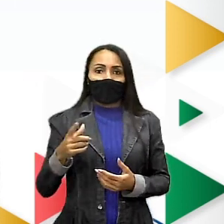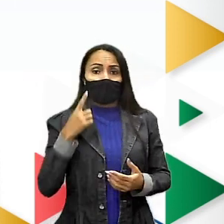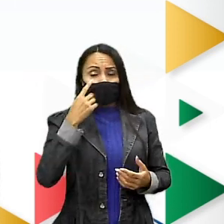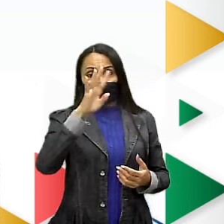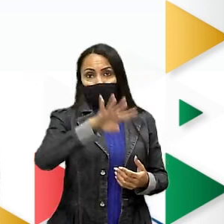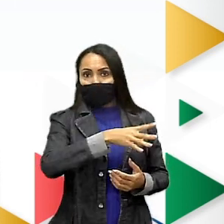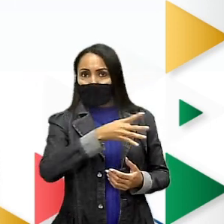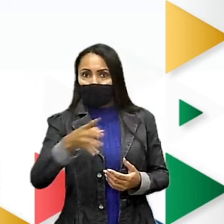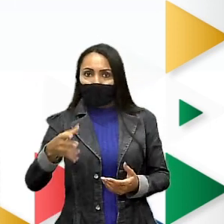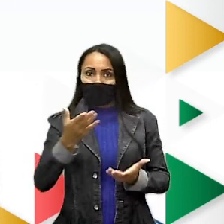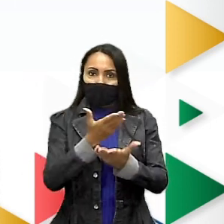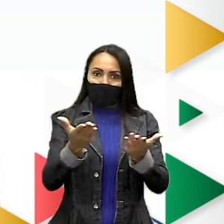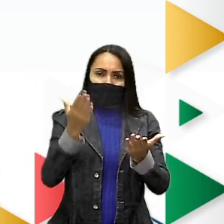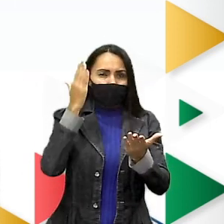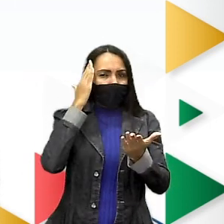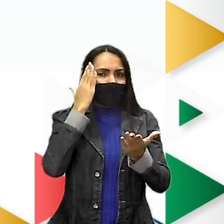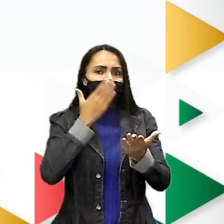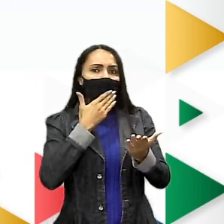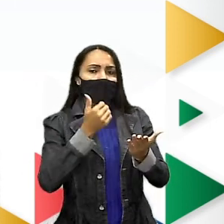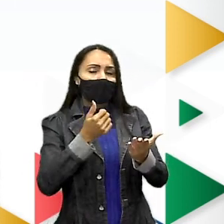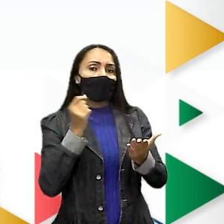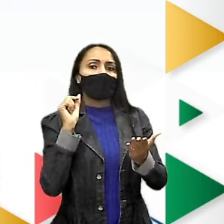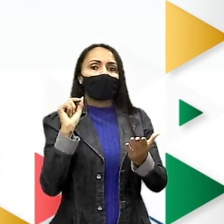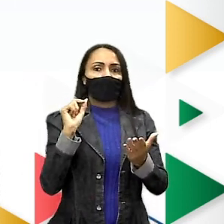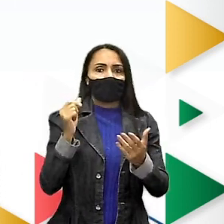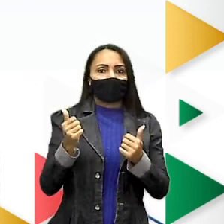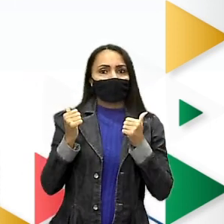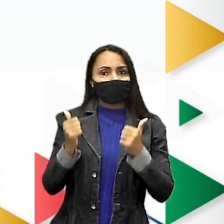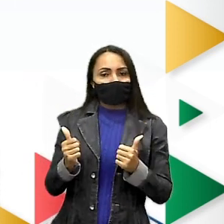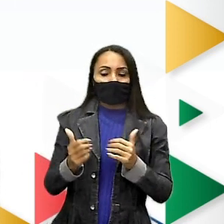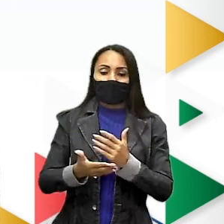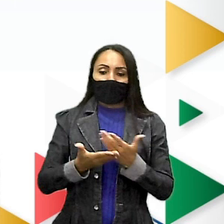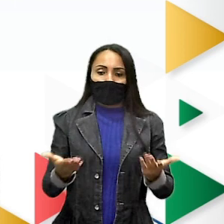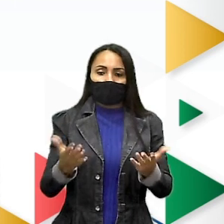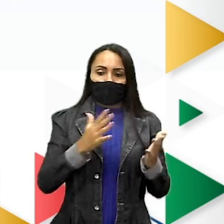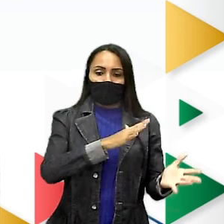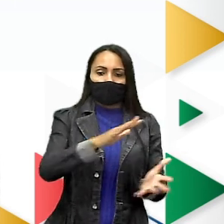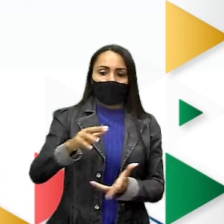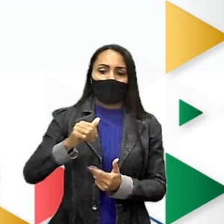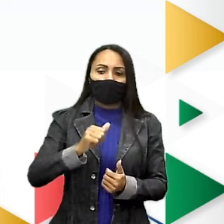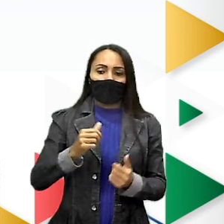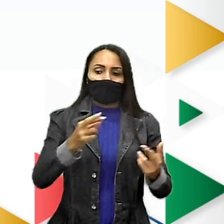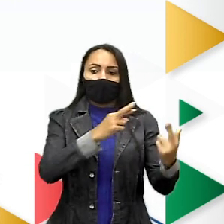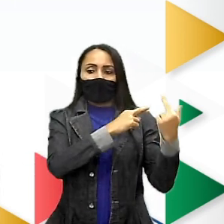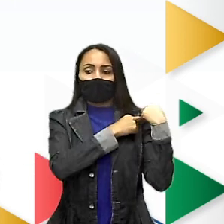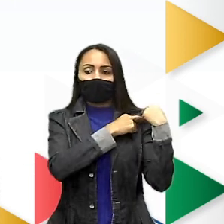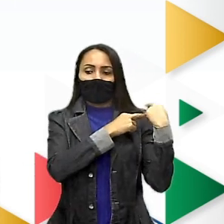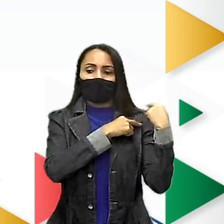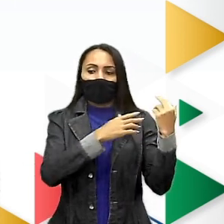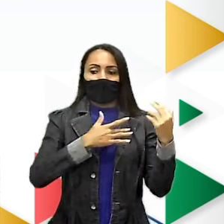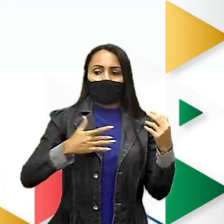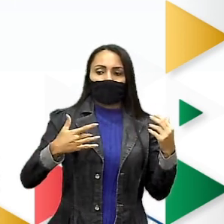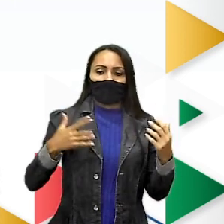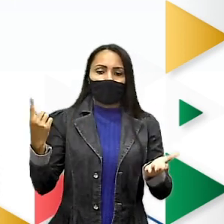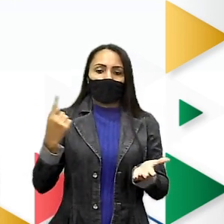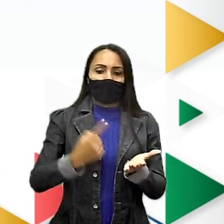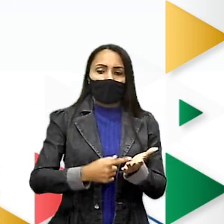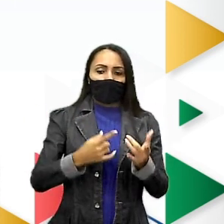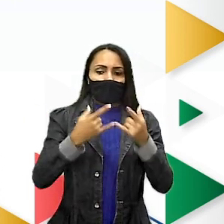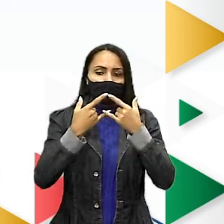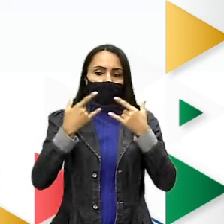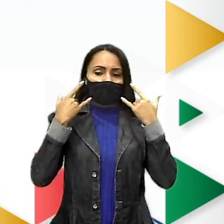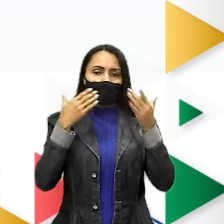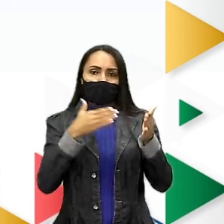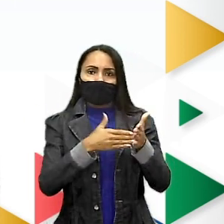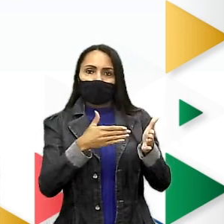tabela para você entender o que é um nanômetro, tá? Em todo o mundo, os responsáveis pela saúde concordam que as máscaras podem